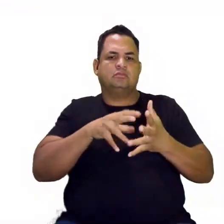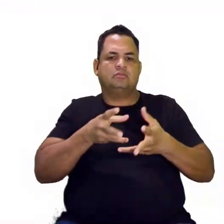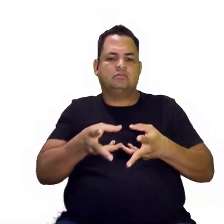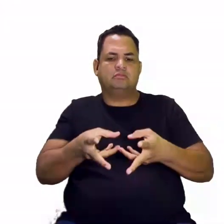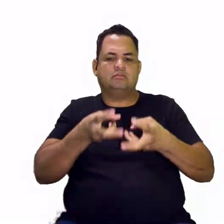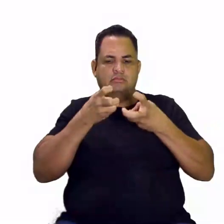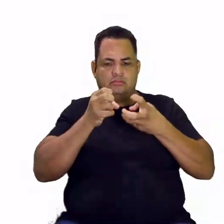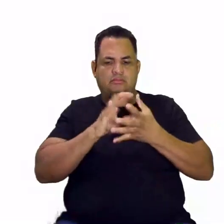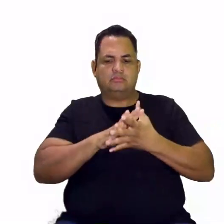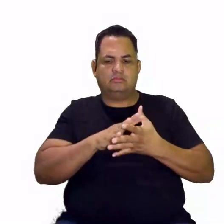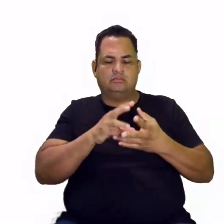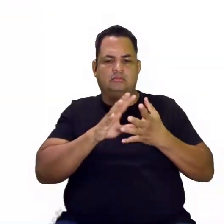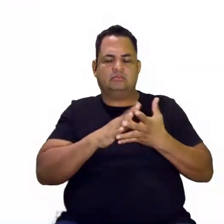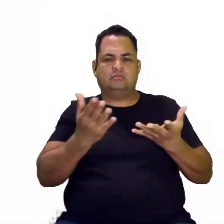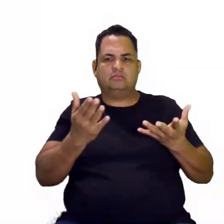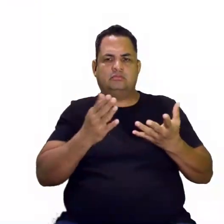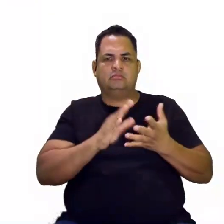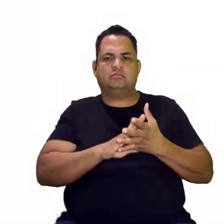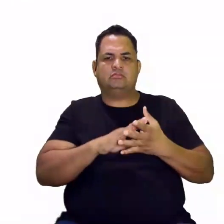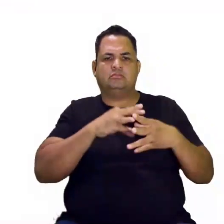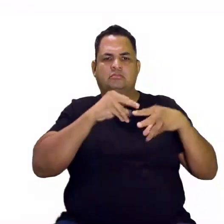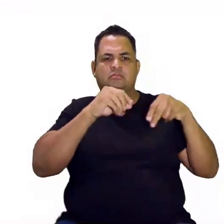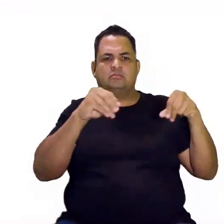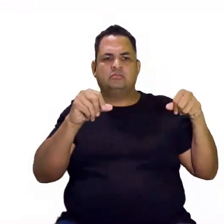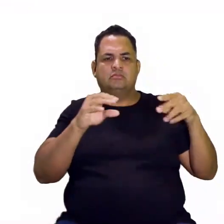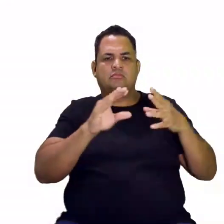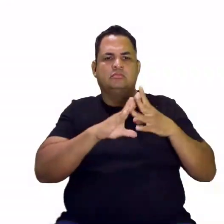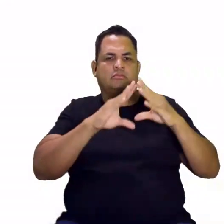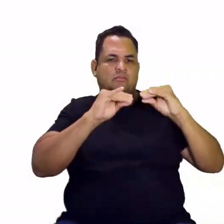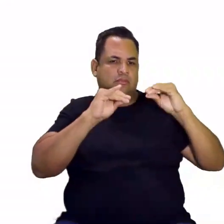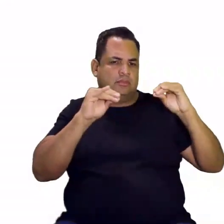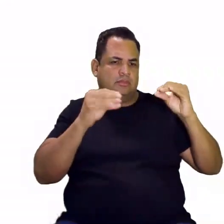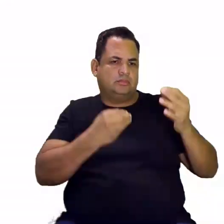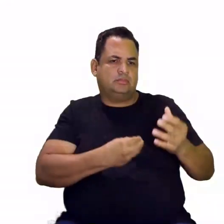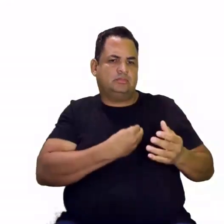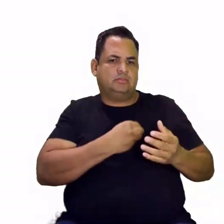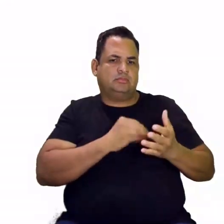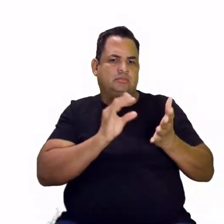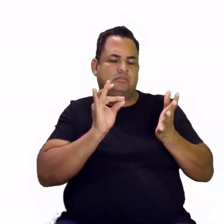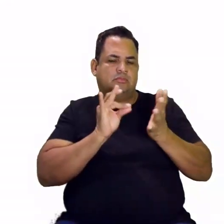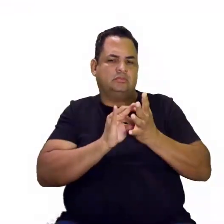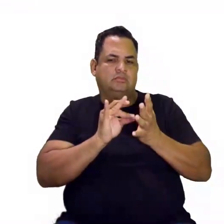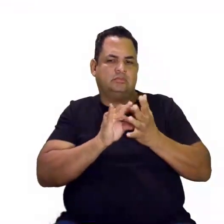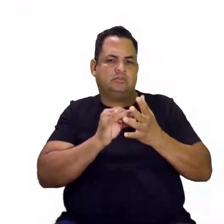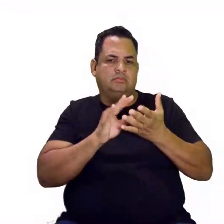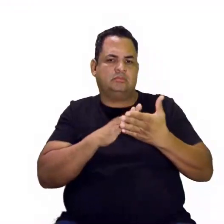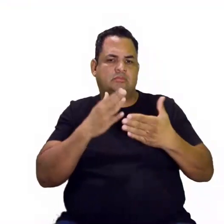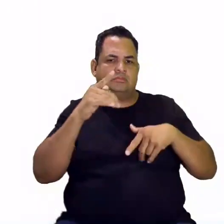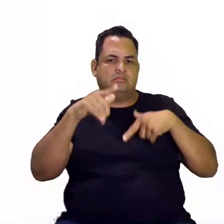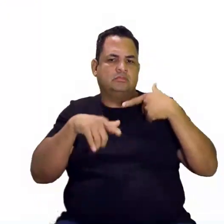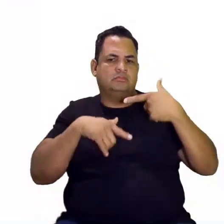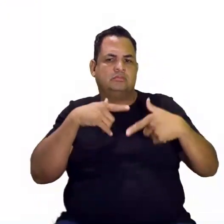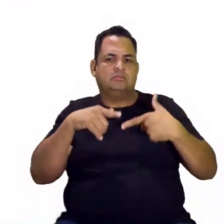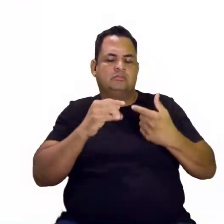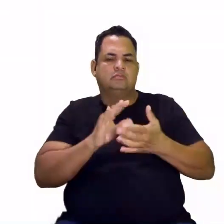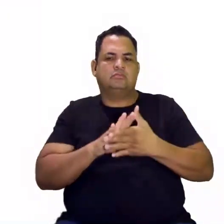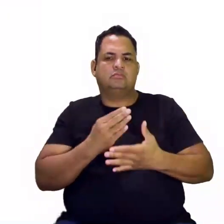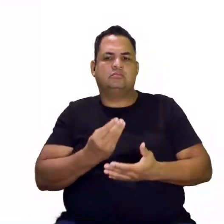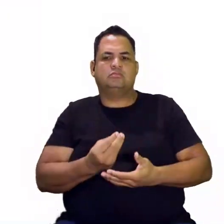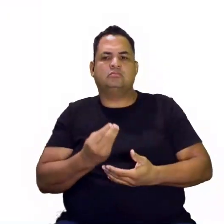extraído da terra. São restos de seres vivos ou evidências de suas atividades biológicas,